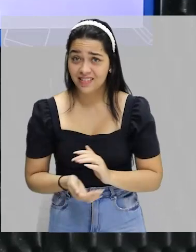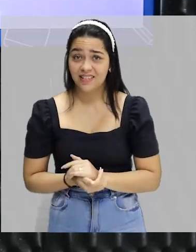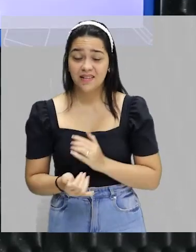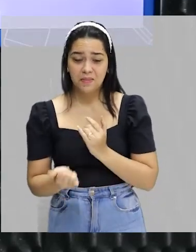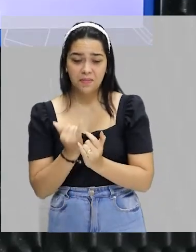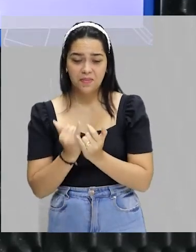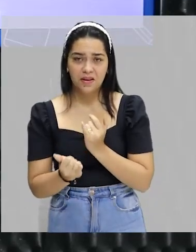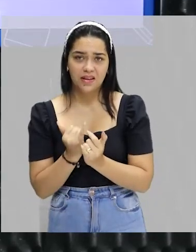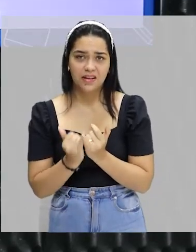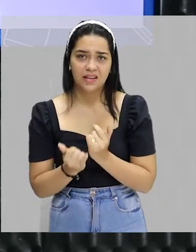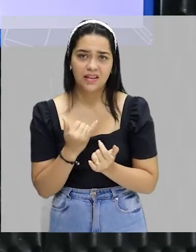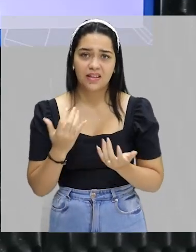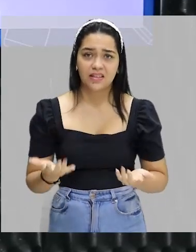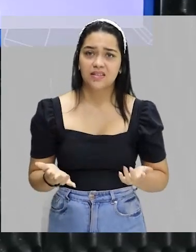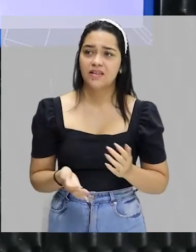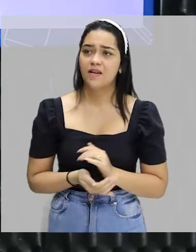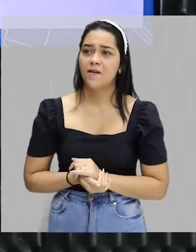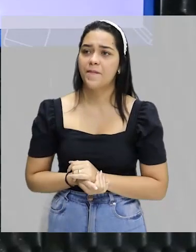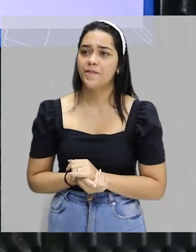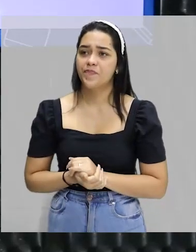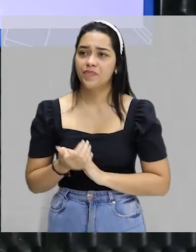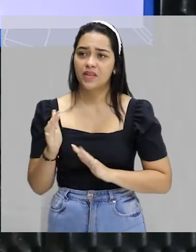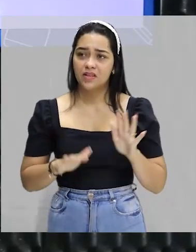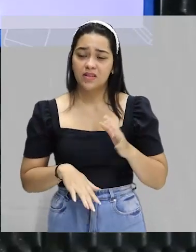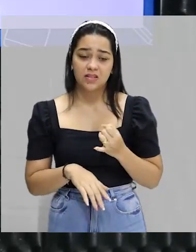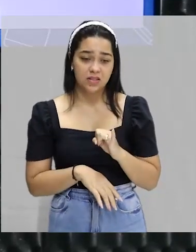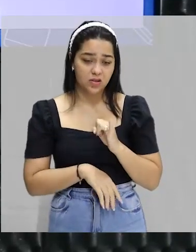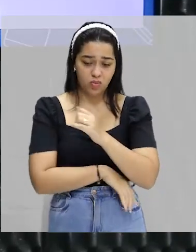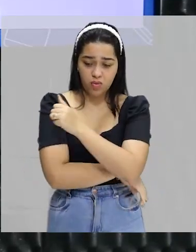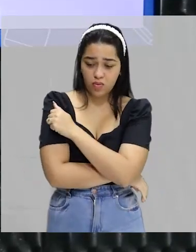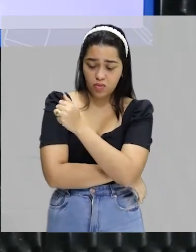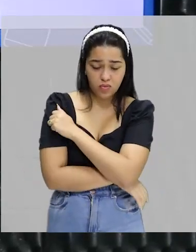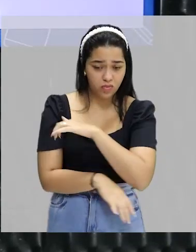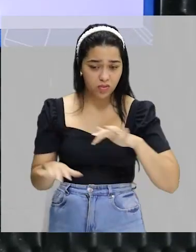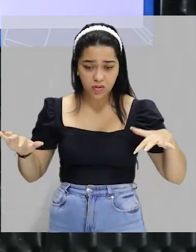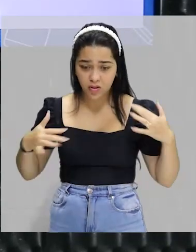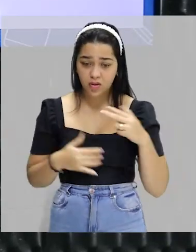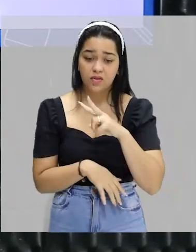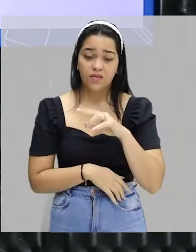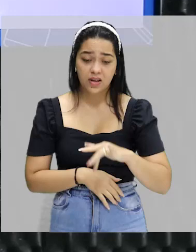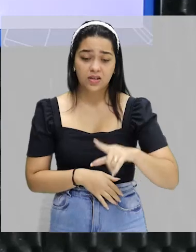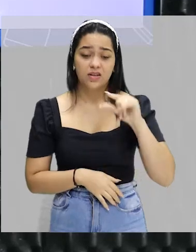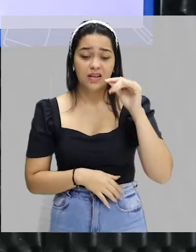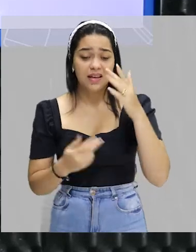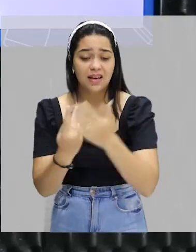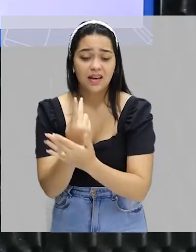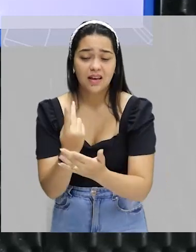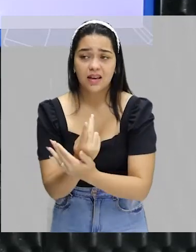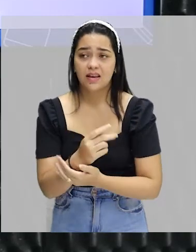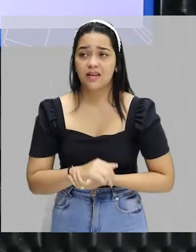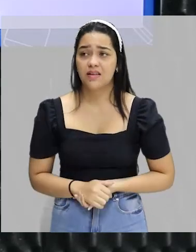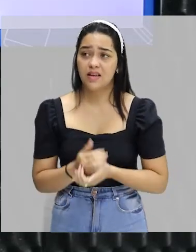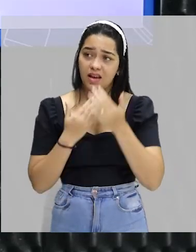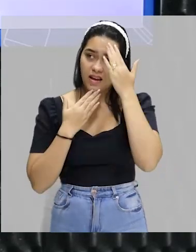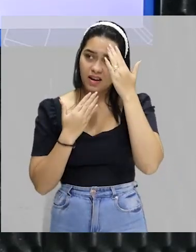Parece uma incongruência, mas é verdade. Às vezes, se o aluno não prestar bem atenção, ele vai marcar errado. Aqui, ó, agradeço, olhei. Daí falei assim,